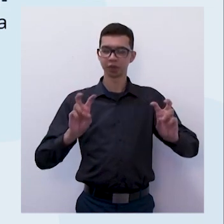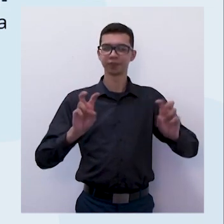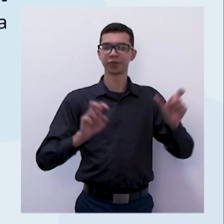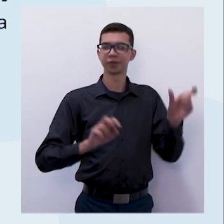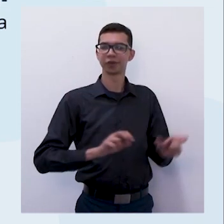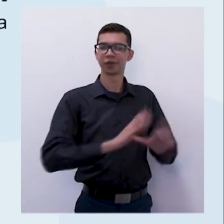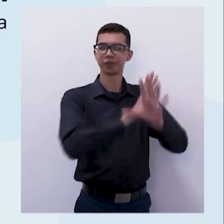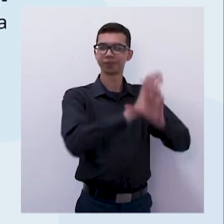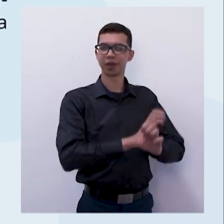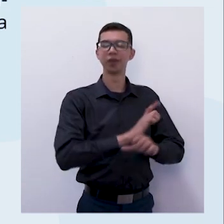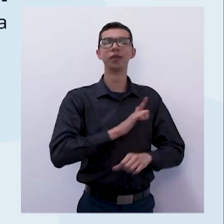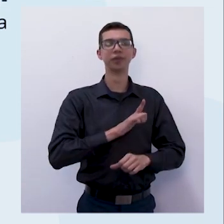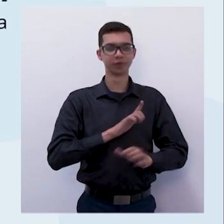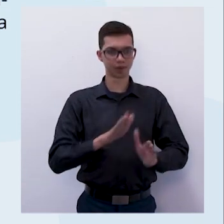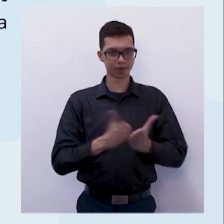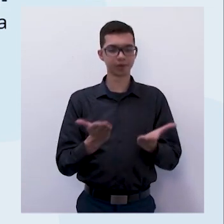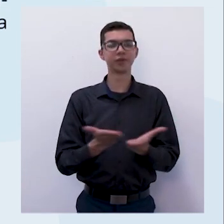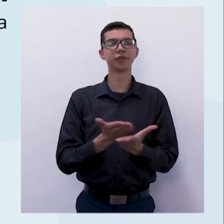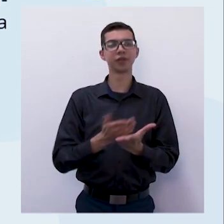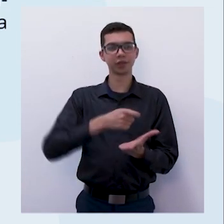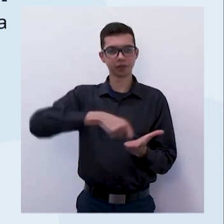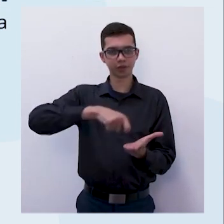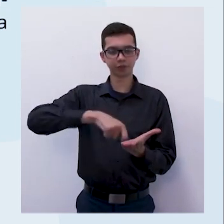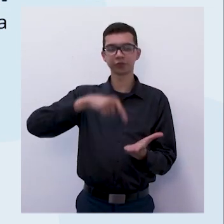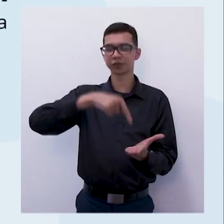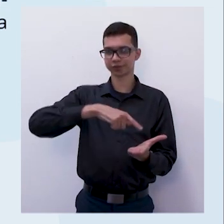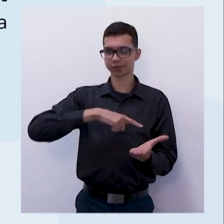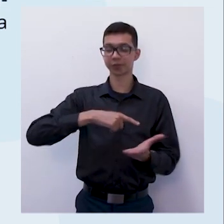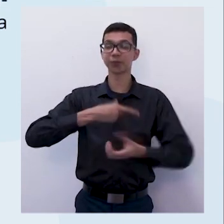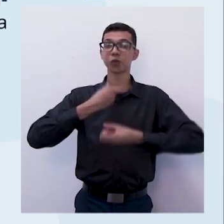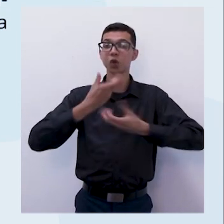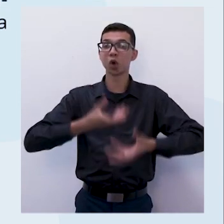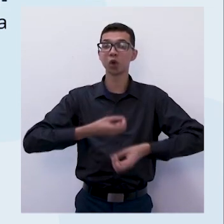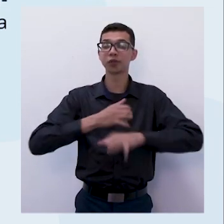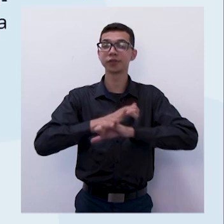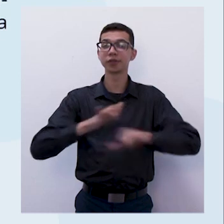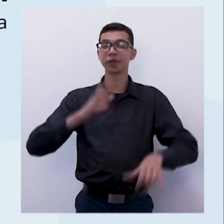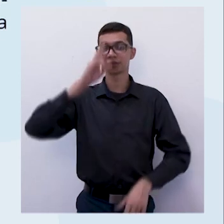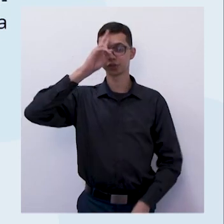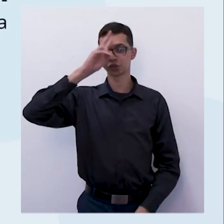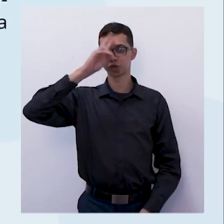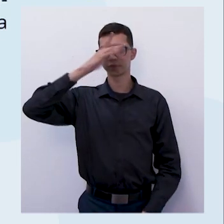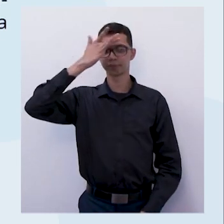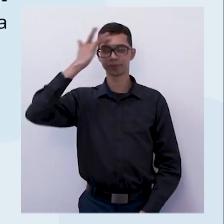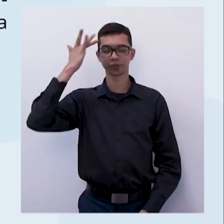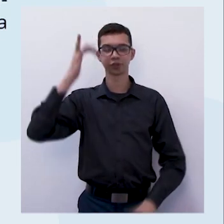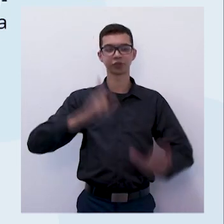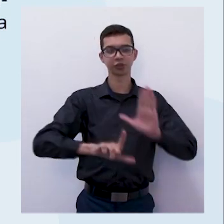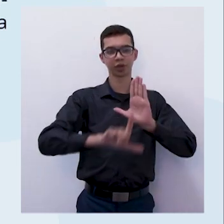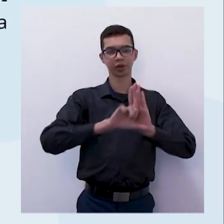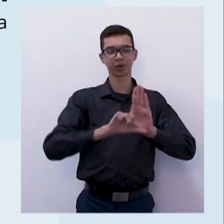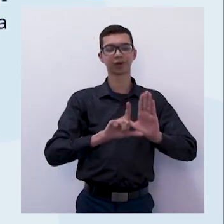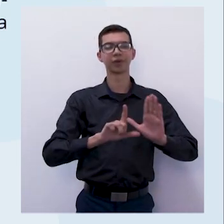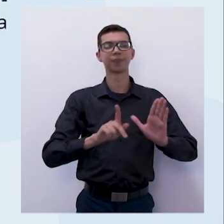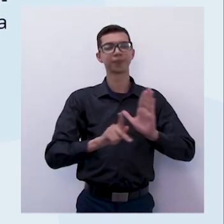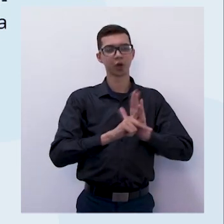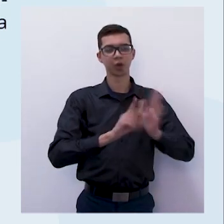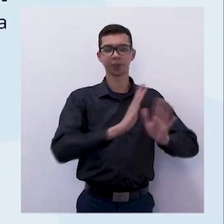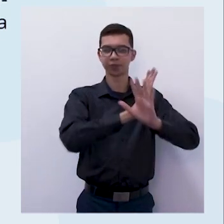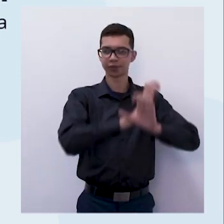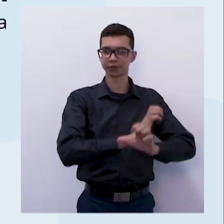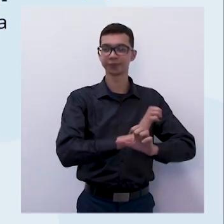tá? Esse livro, A Vida de Licurgo, vai contar a história de um legislador espartano que teria elaborado a Retra,